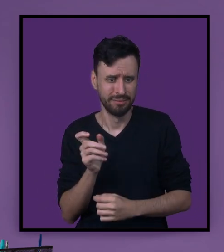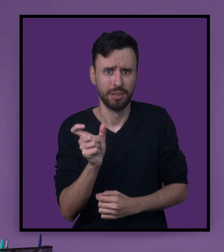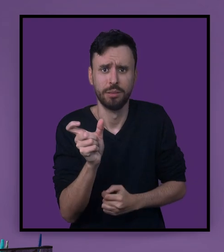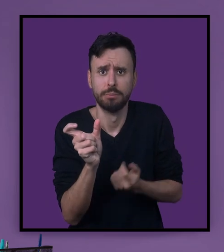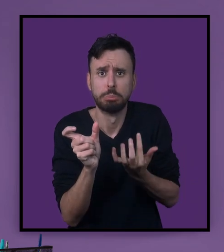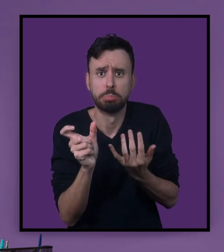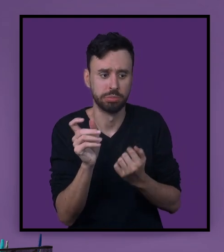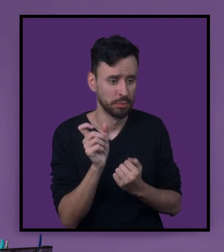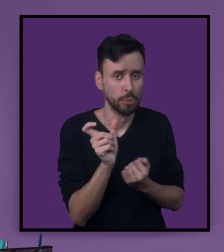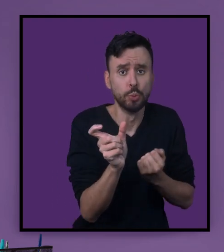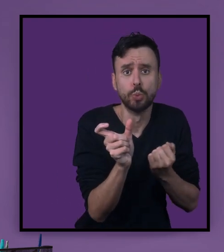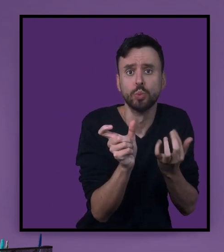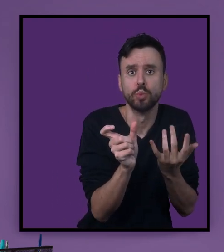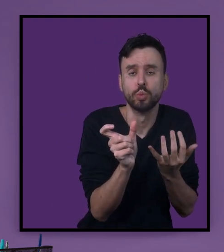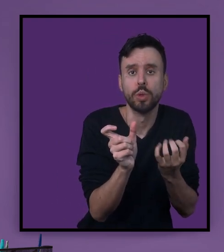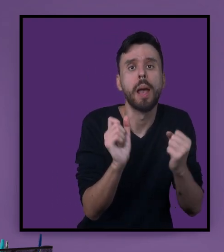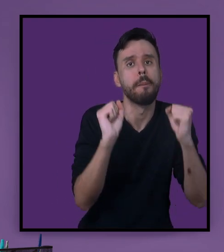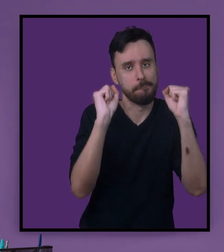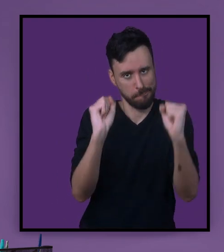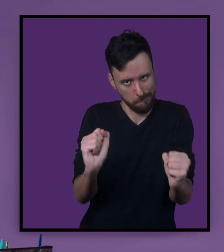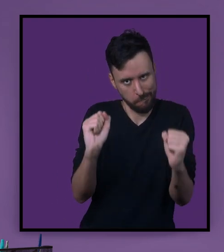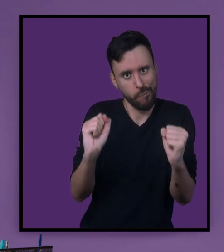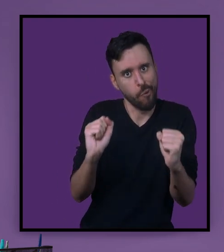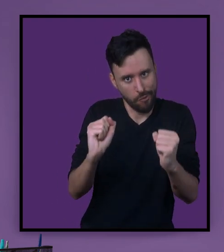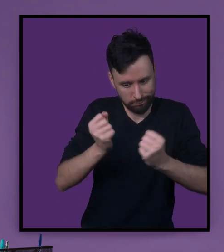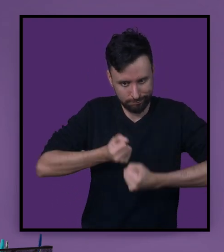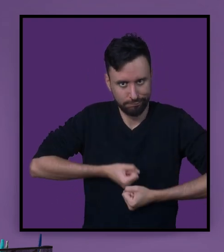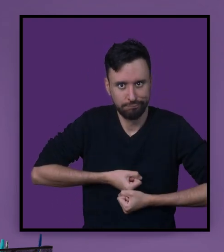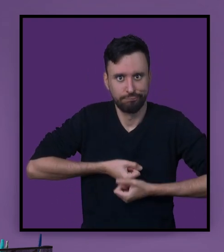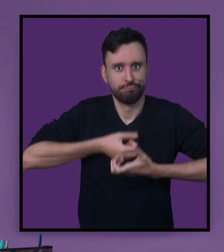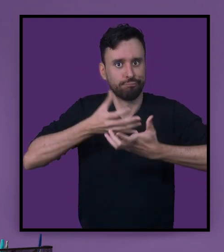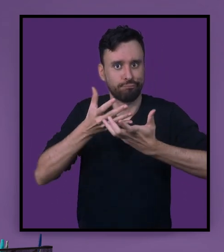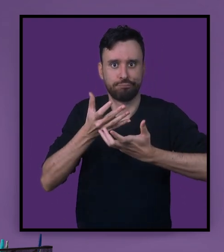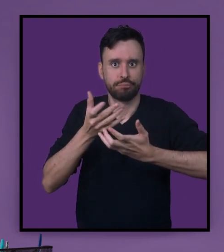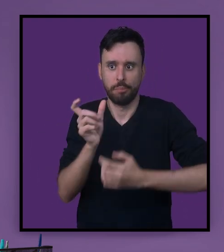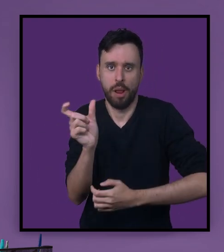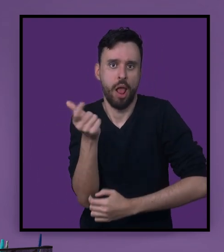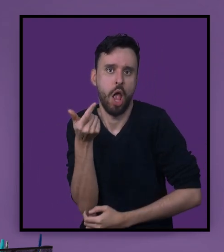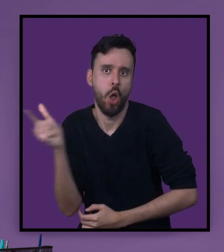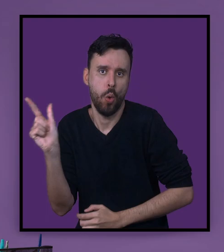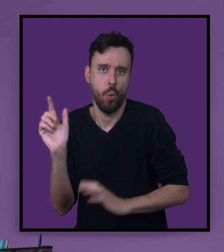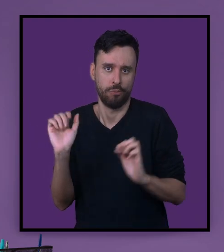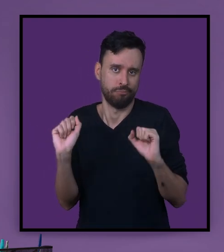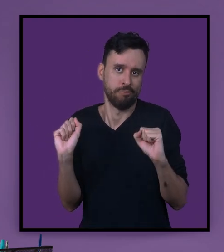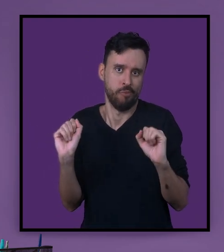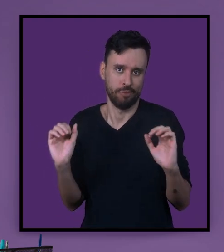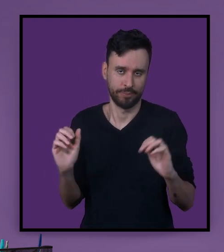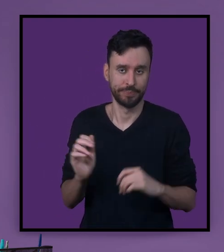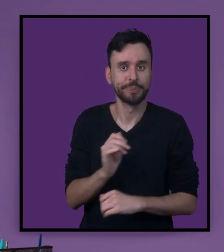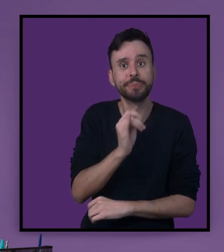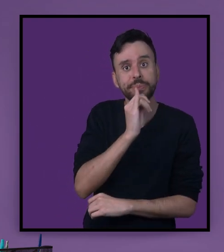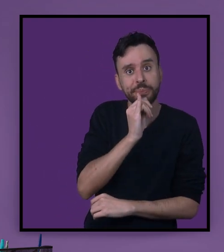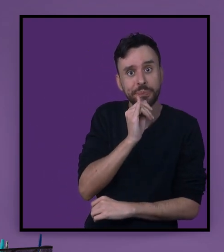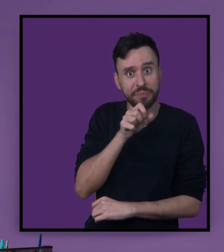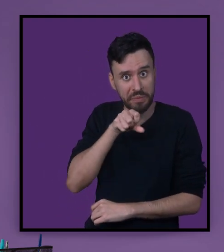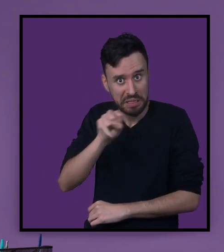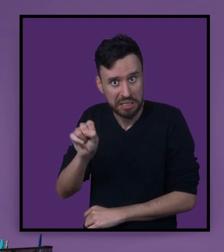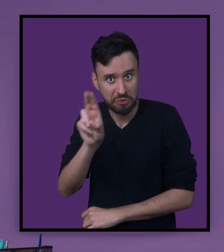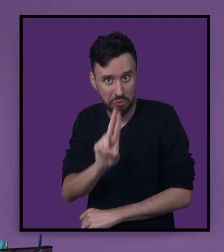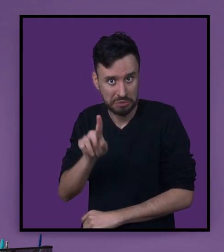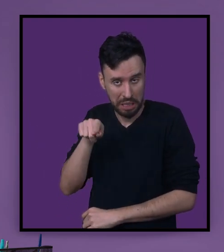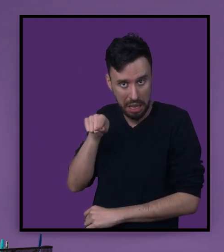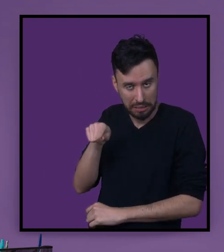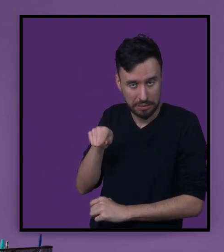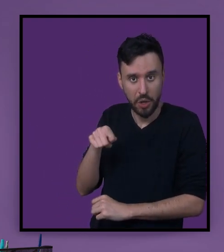para determinados contextos, você pode expressar-se de outra maneira. E